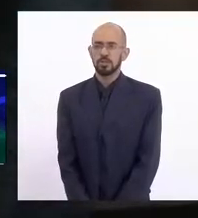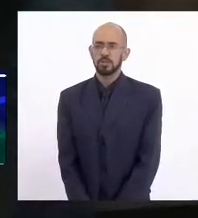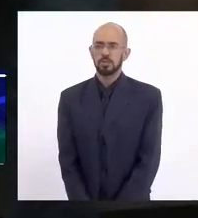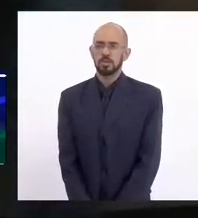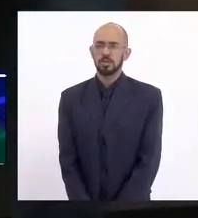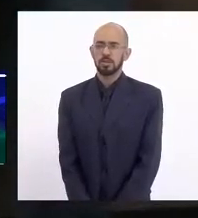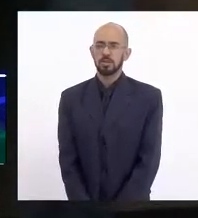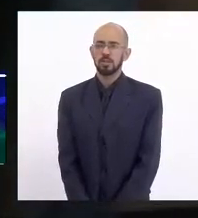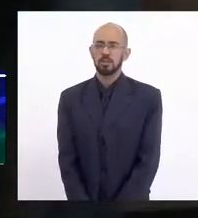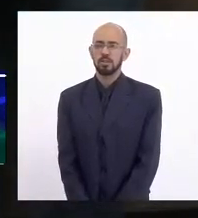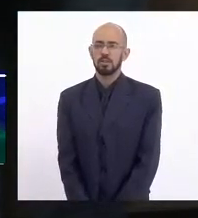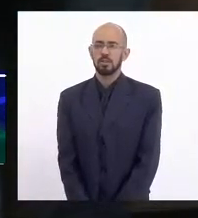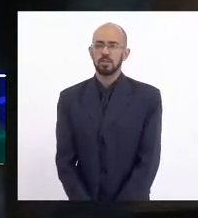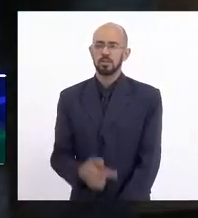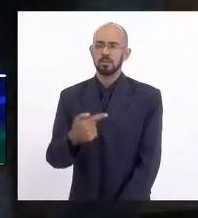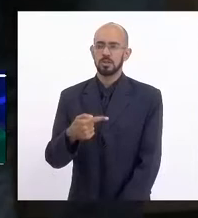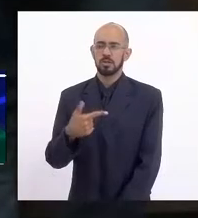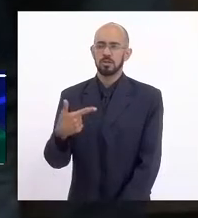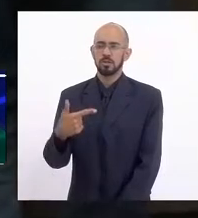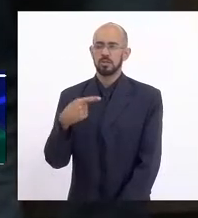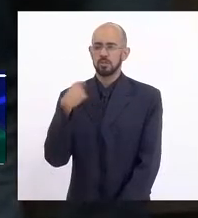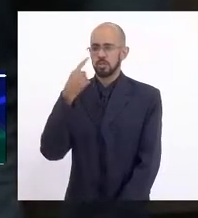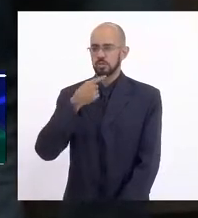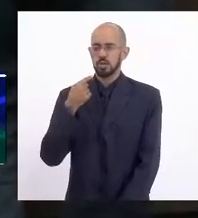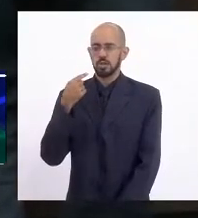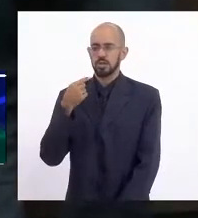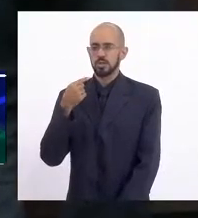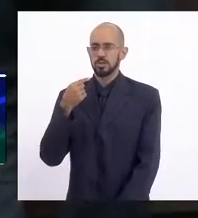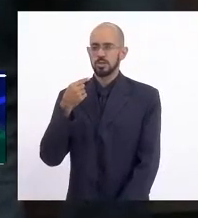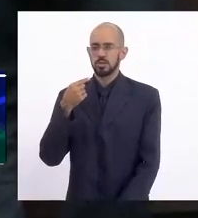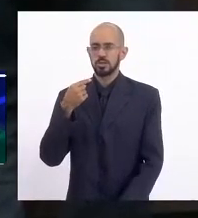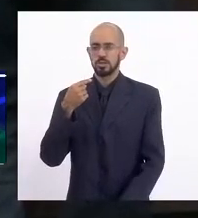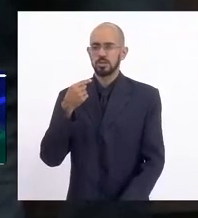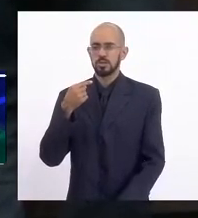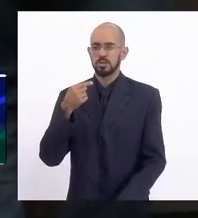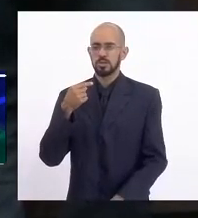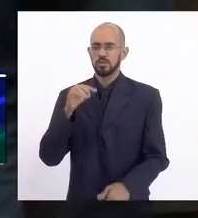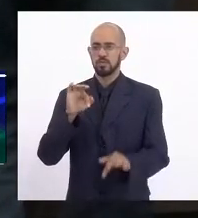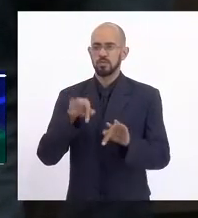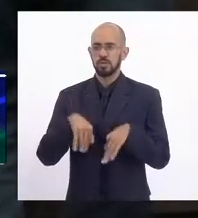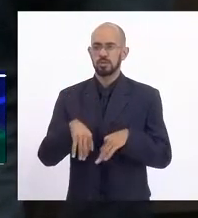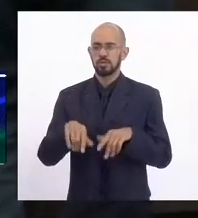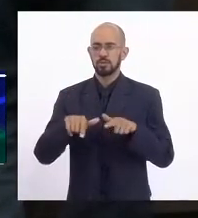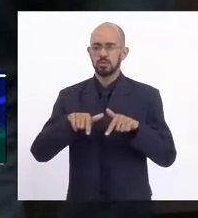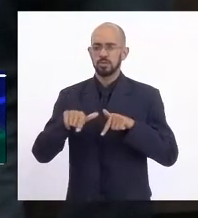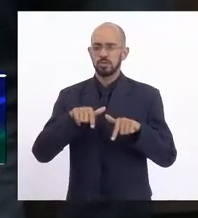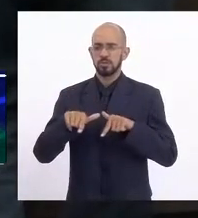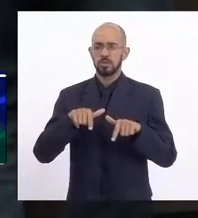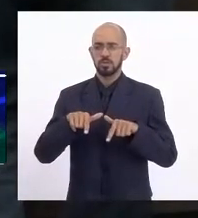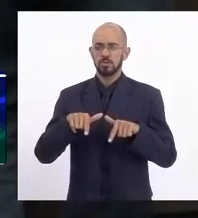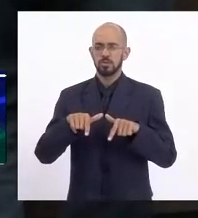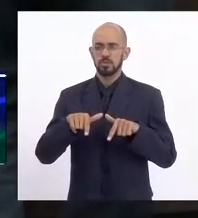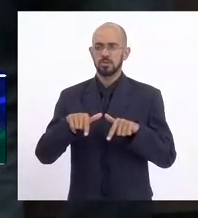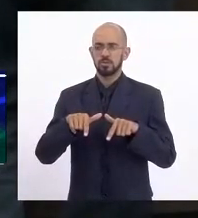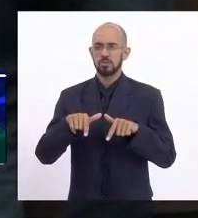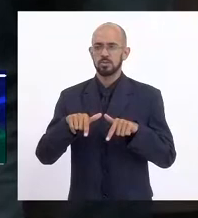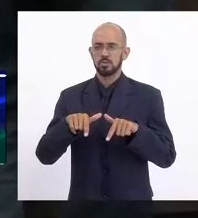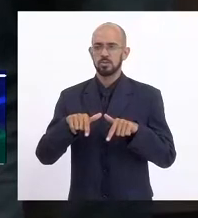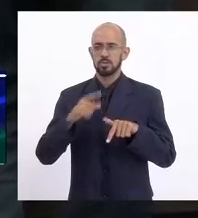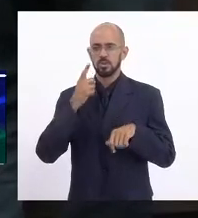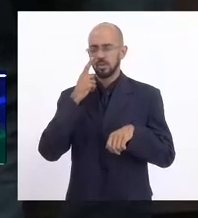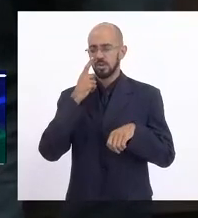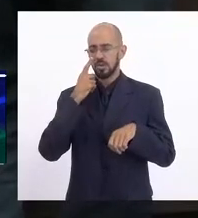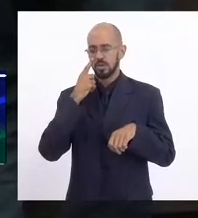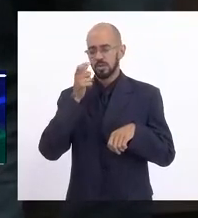há 72 horas de acabar os trabalhos legislativos, olha que coisa interessante,